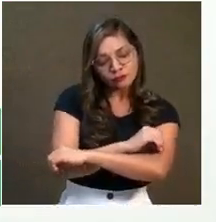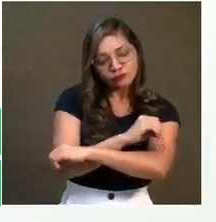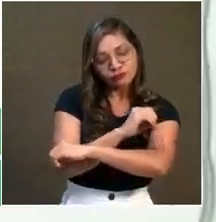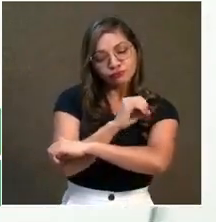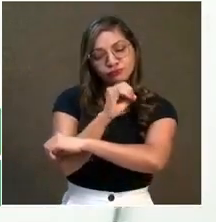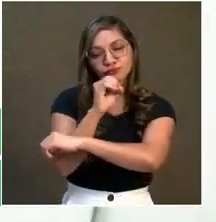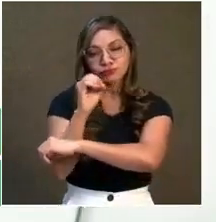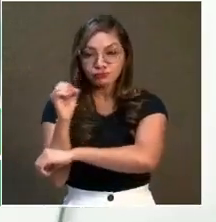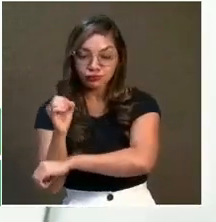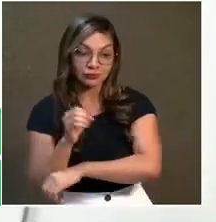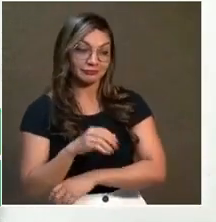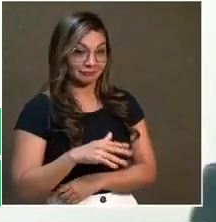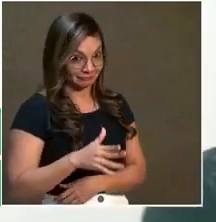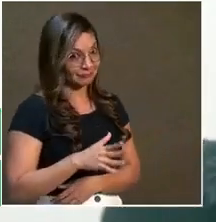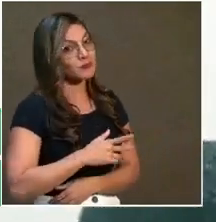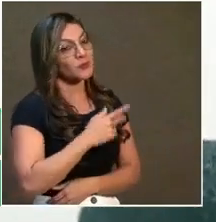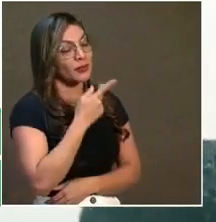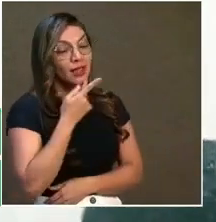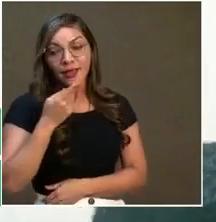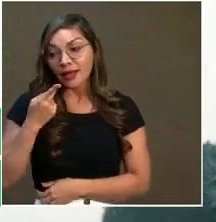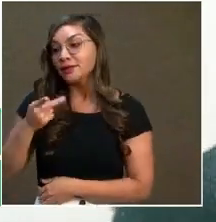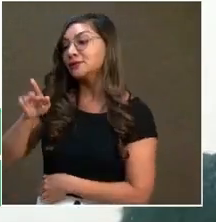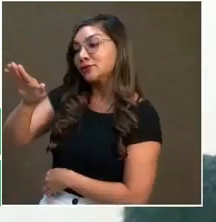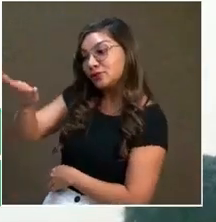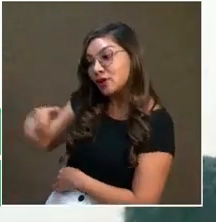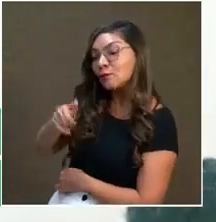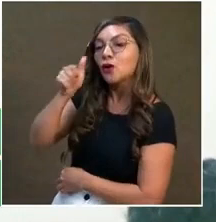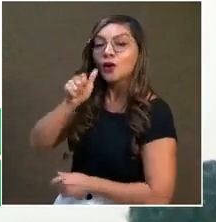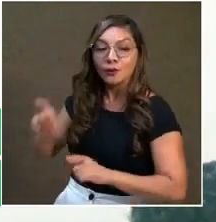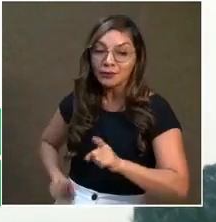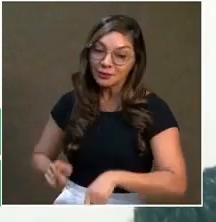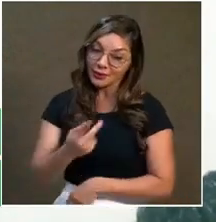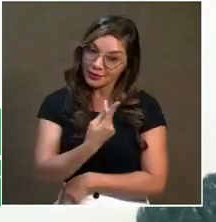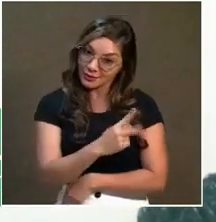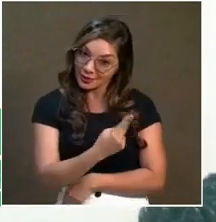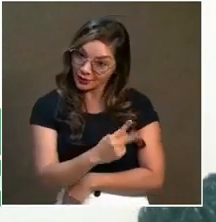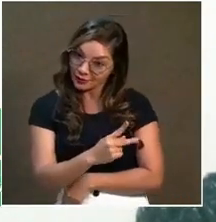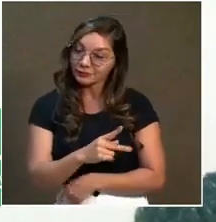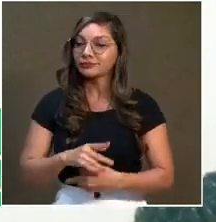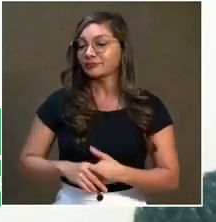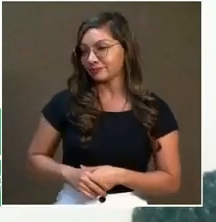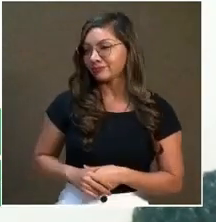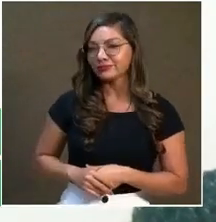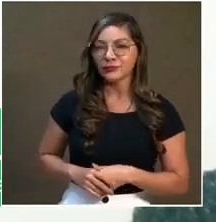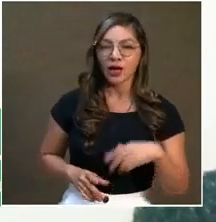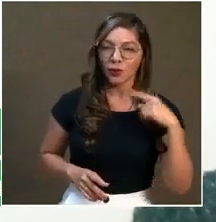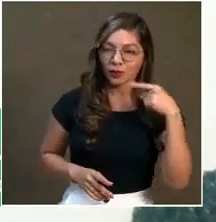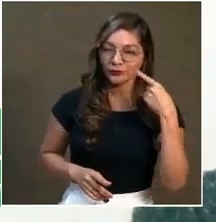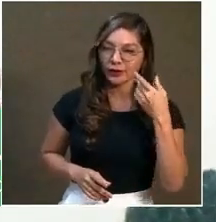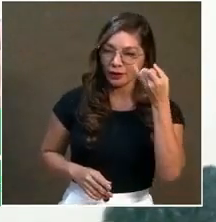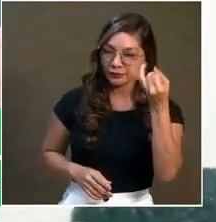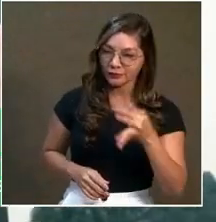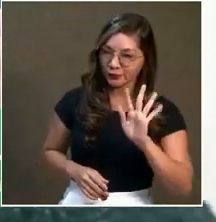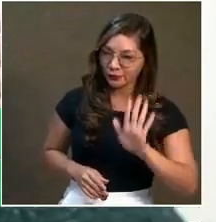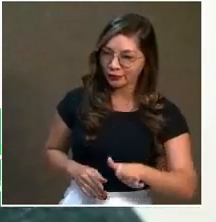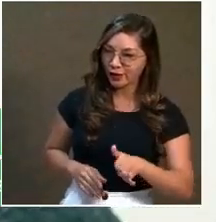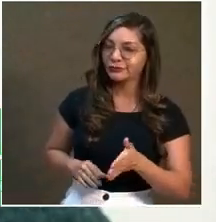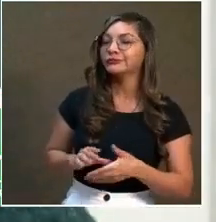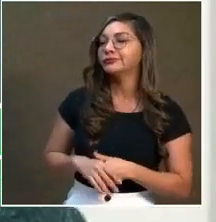foi, conversou com a Graziella, a prima. O doutor Johnny deixou muito claro aqui a mensagem.